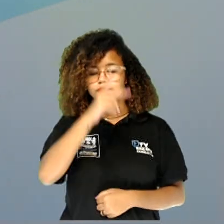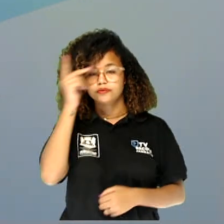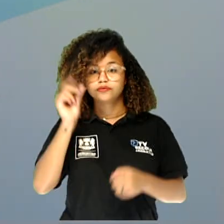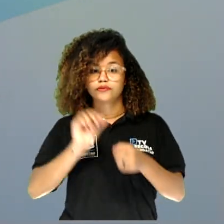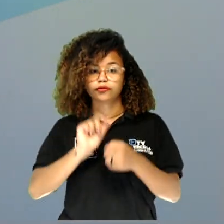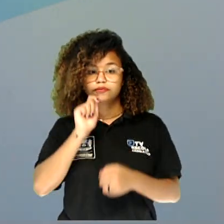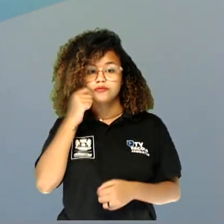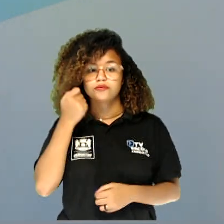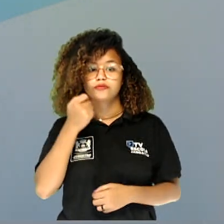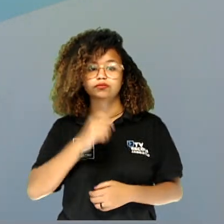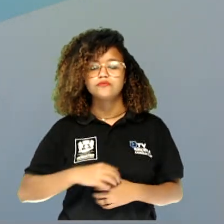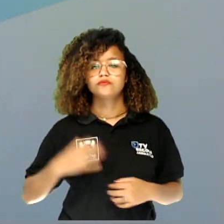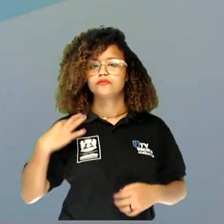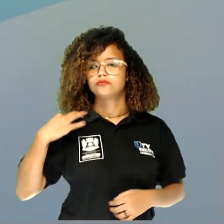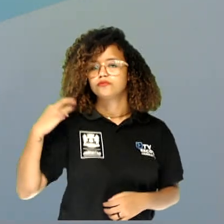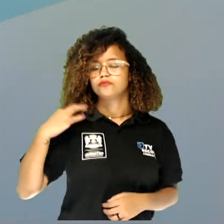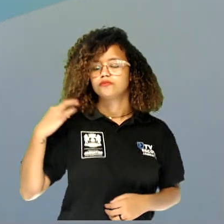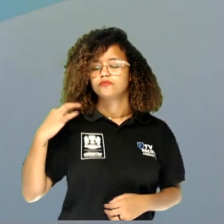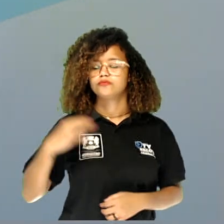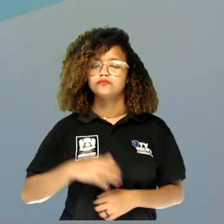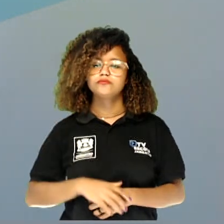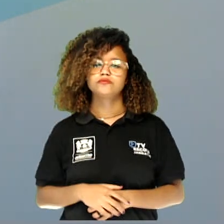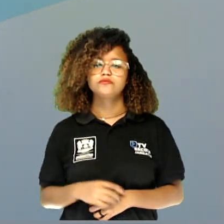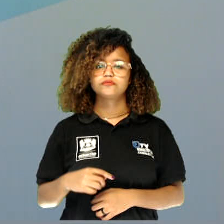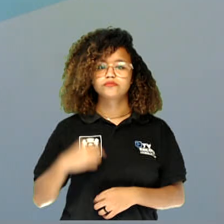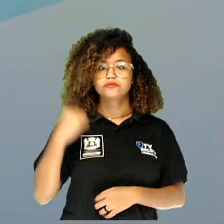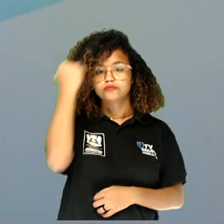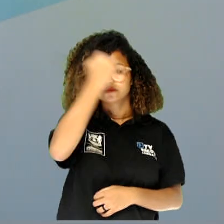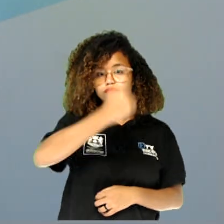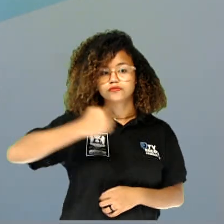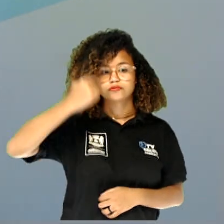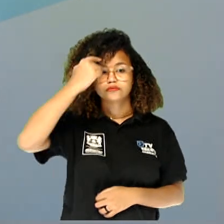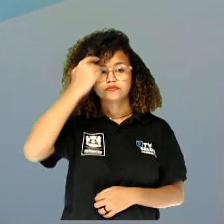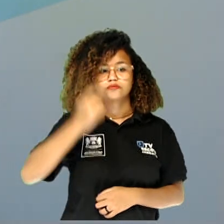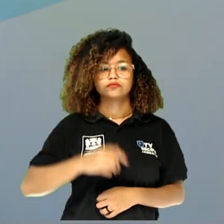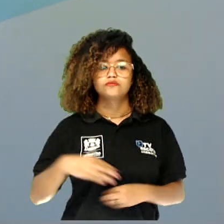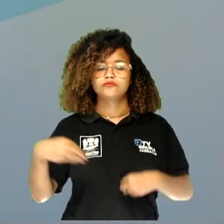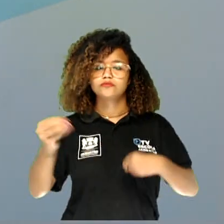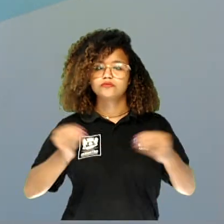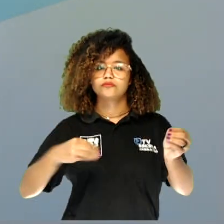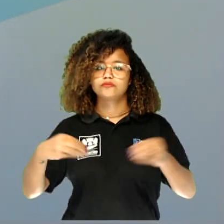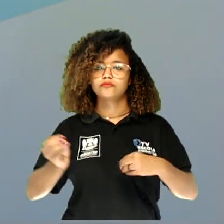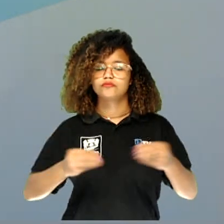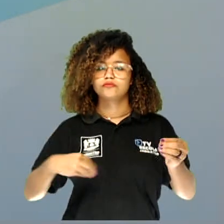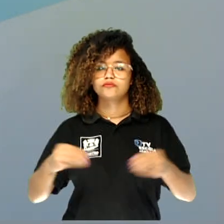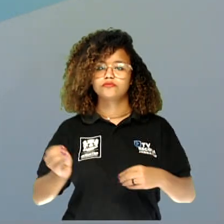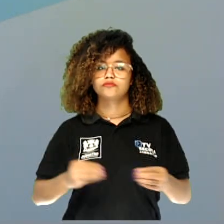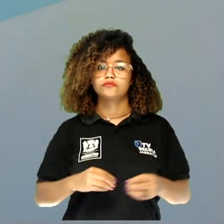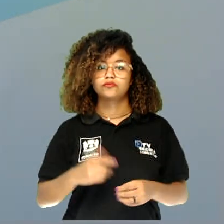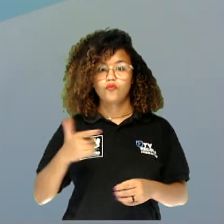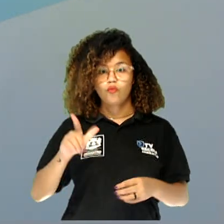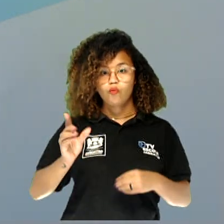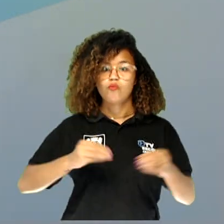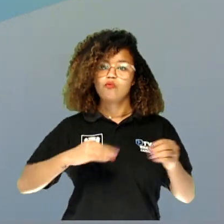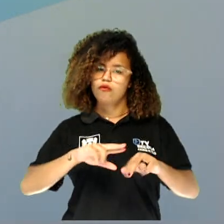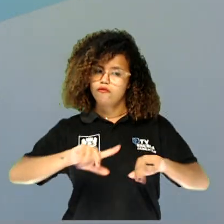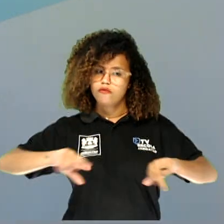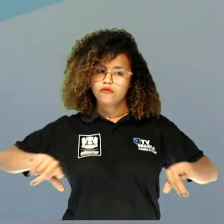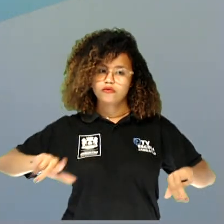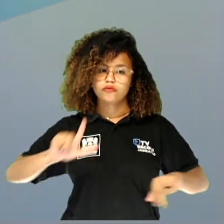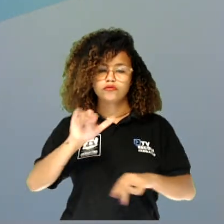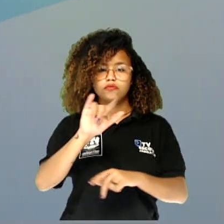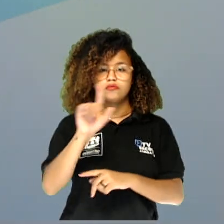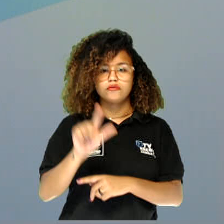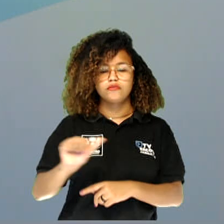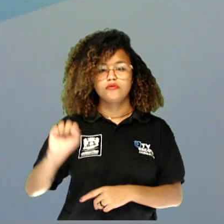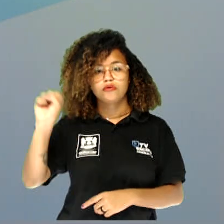padeiro, roupa, relógio, folha, folhagem, Luísa